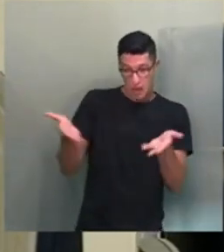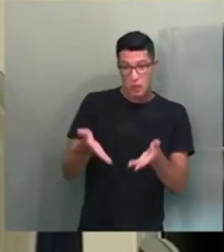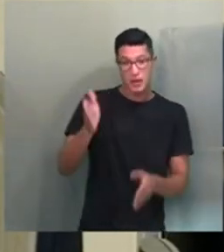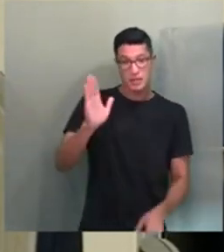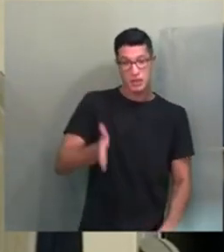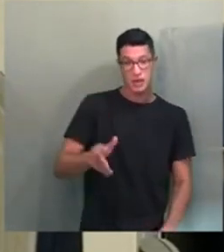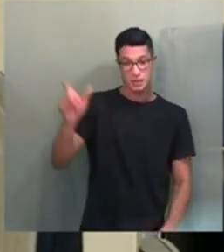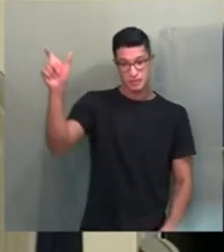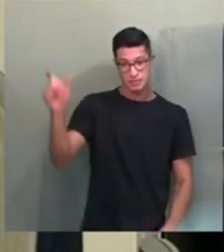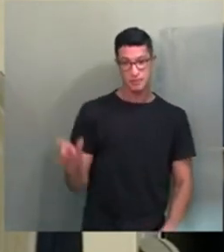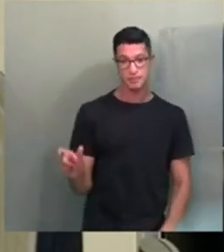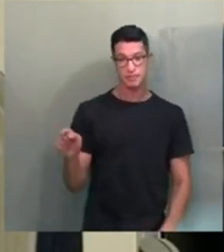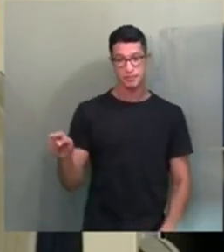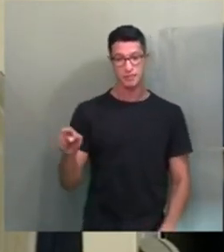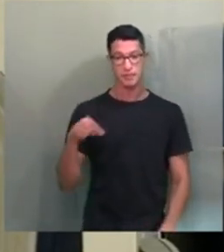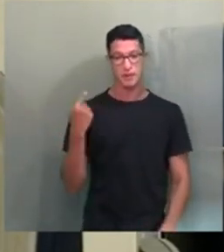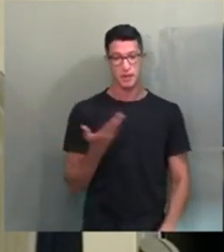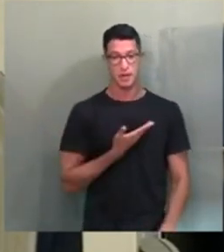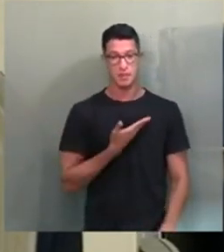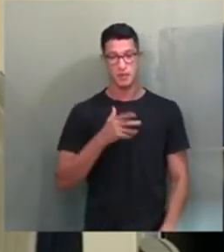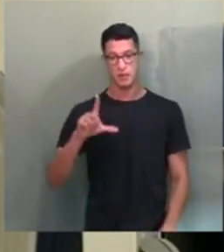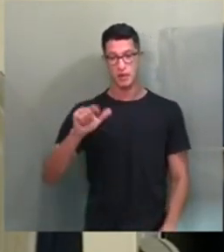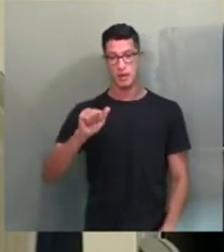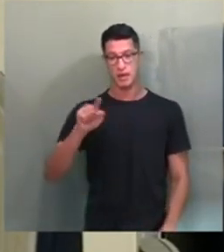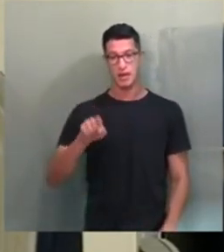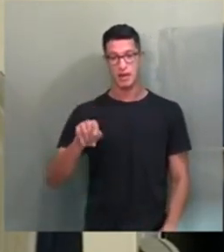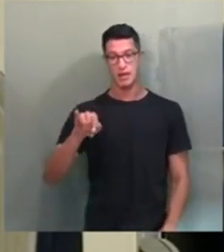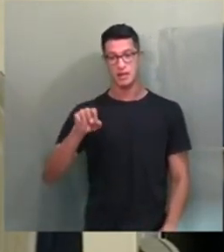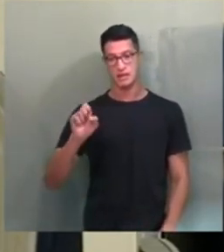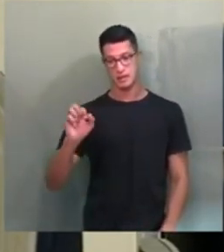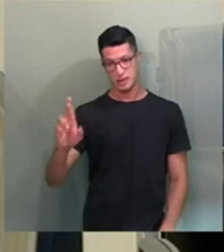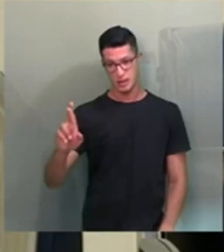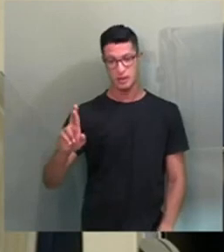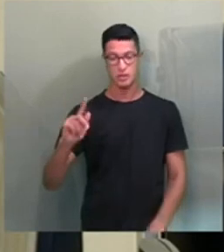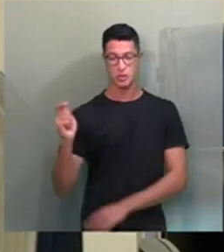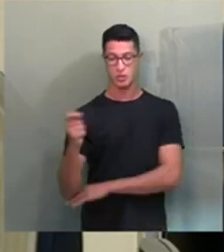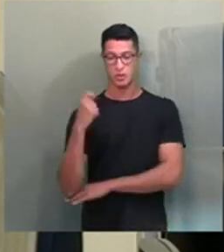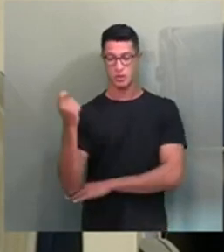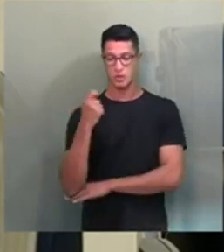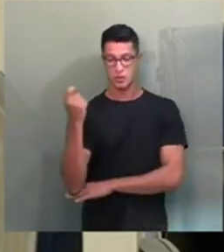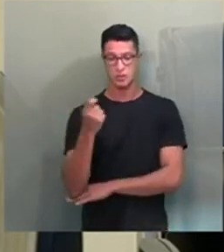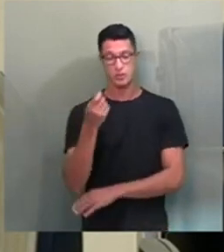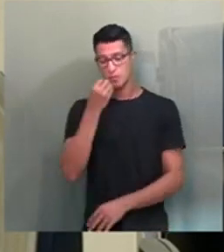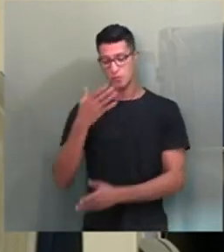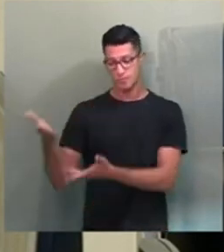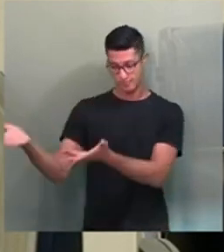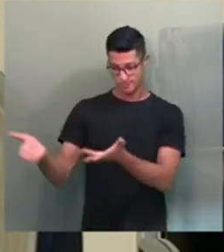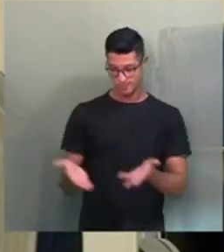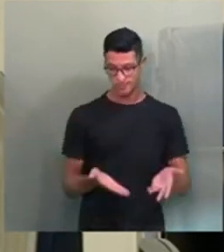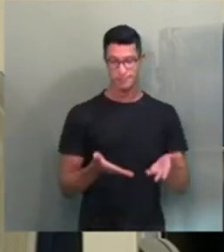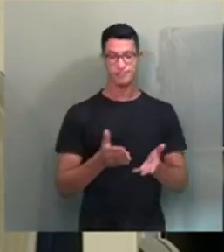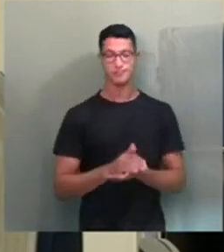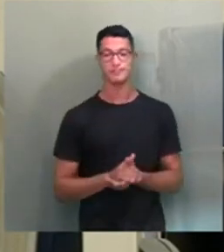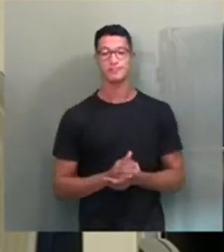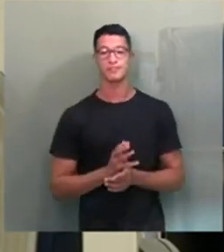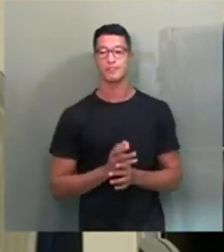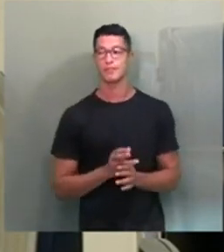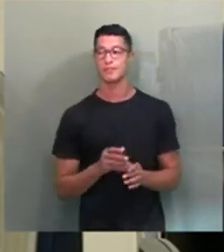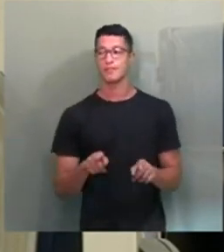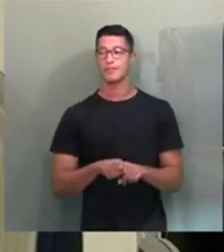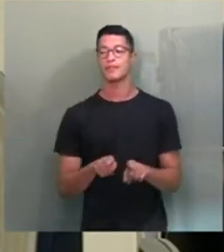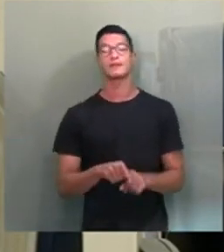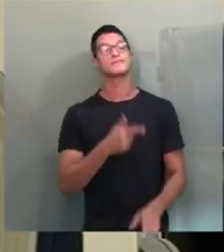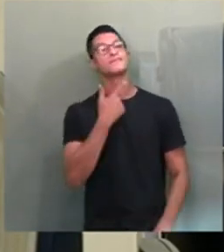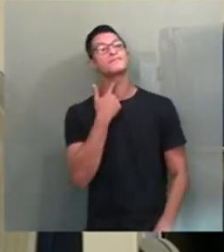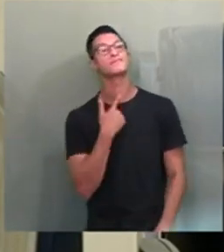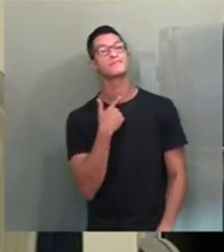também ao nosso colega Lazier Martins, do Rio Grande do Sul, a quem dou as boas-vindas e também o